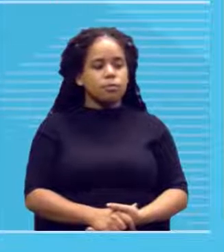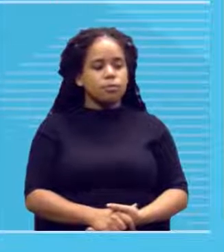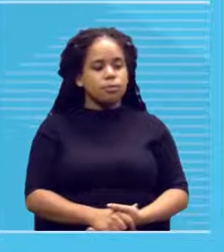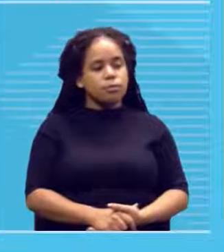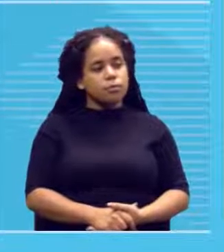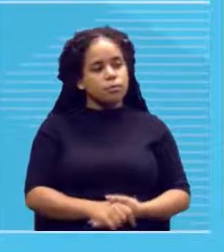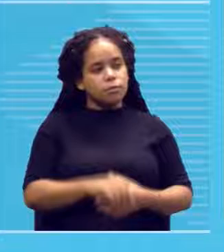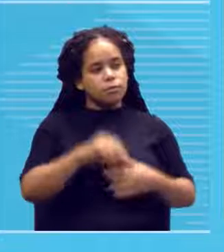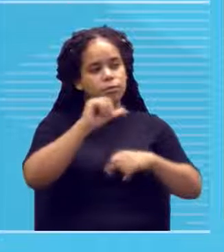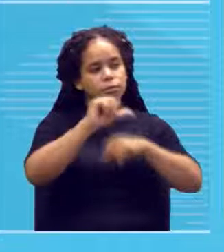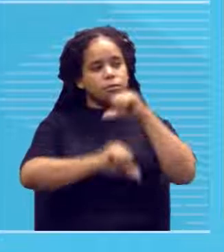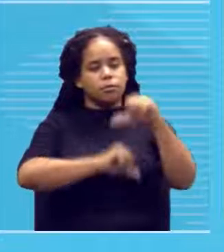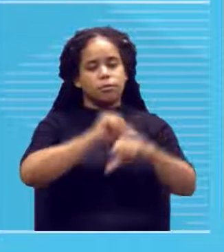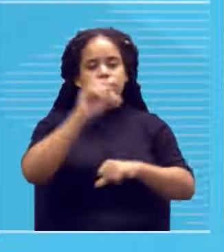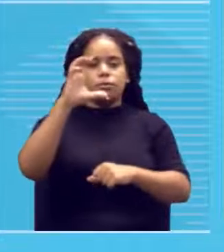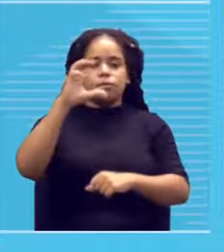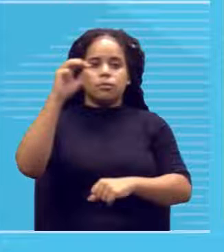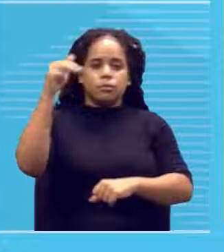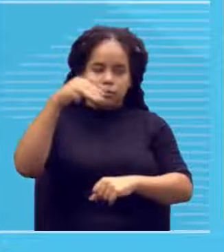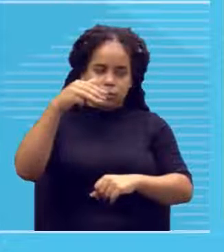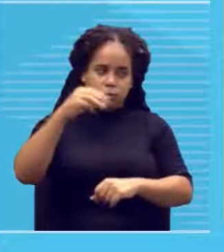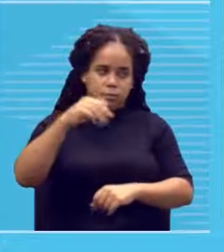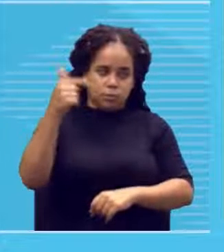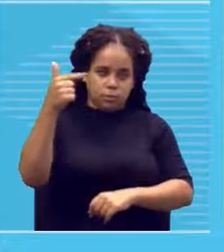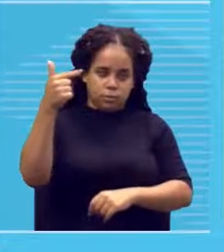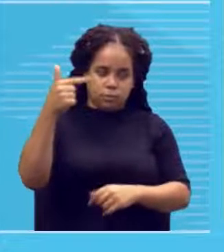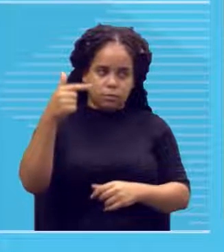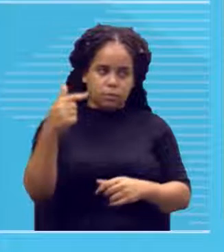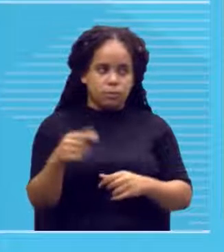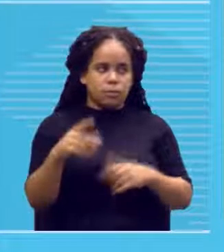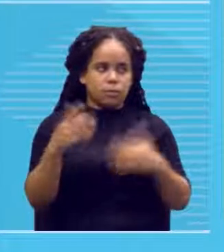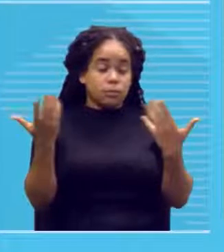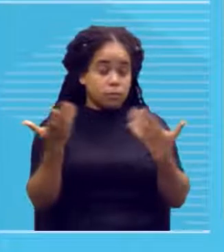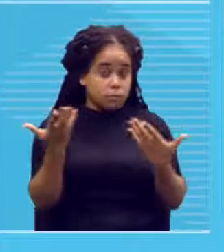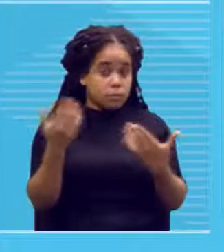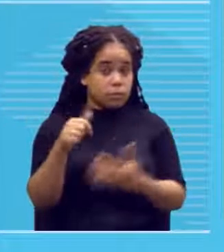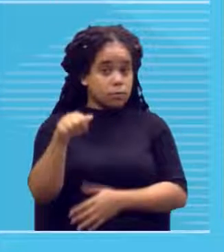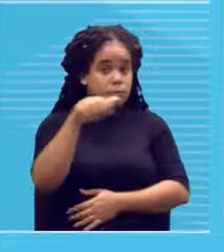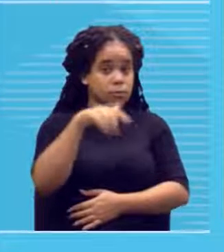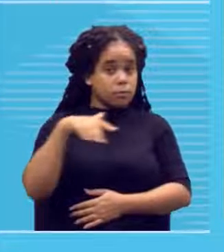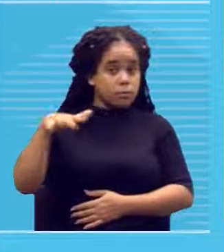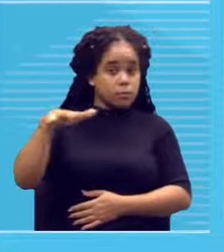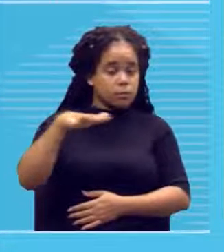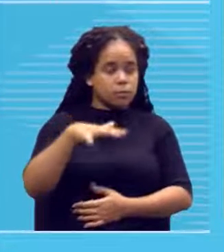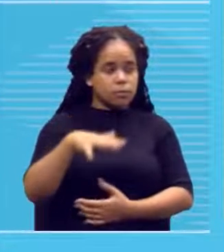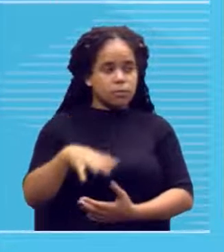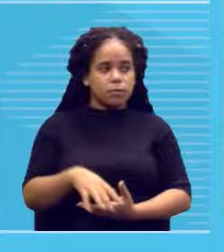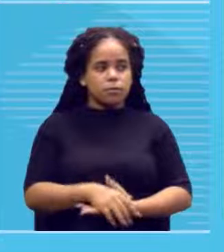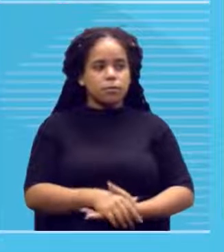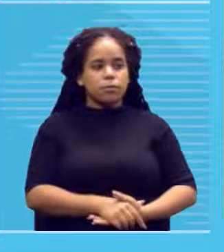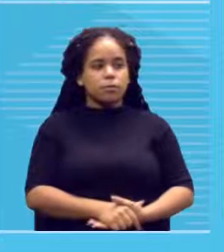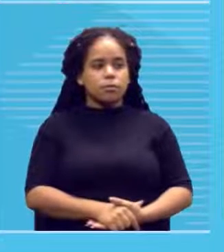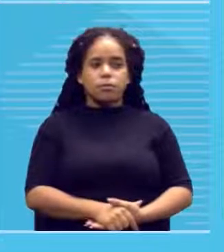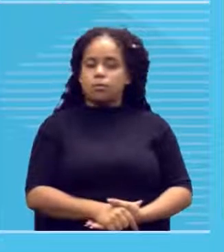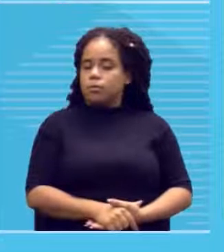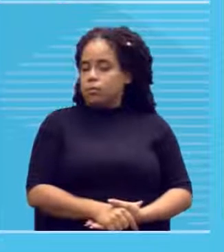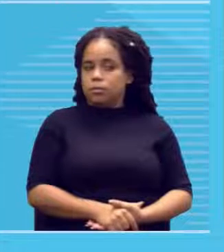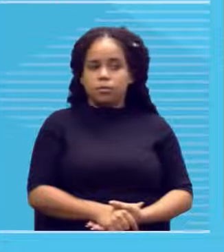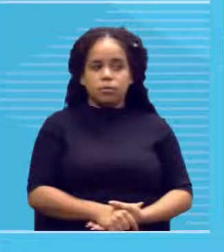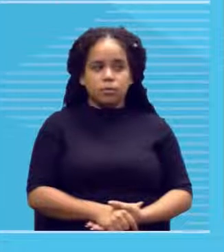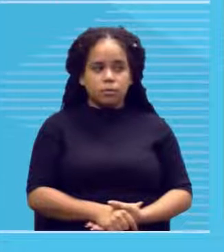para centímetros quadrados galerinha medida de área em medida de área Olha só